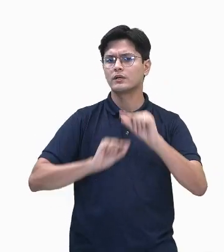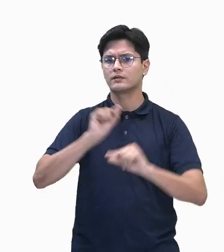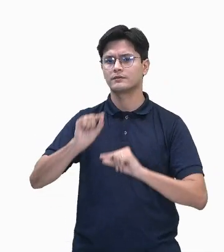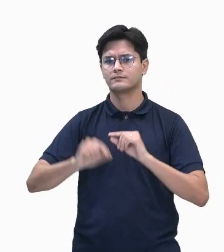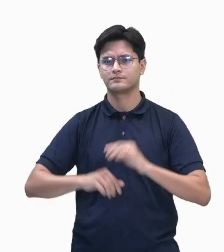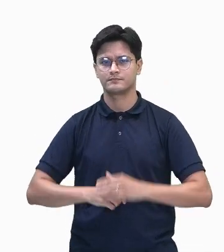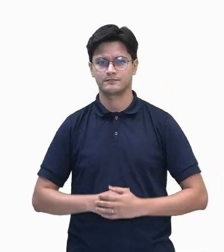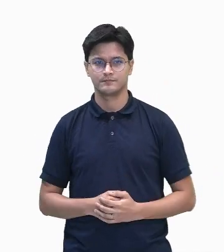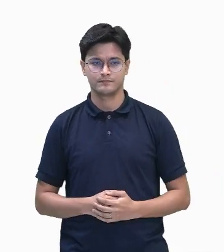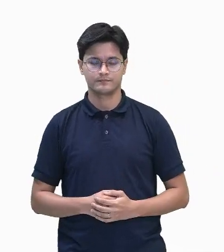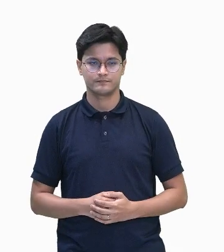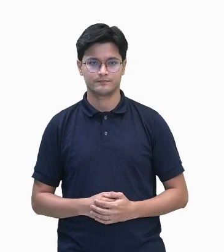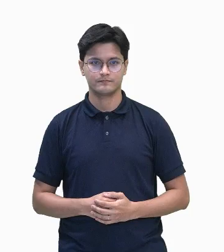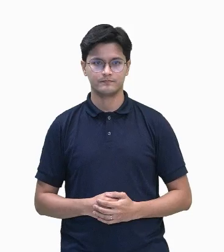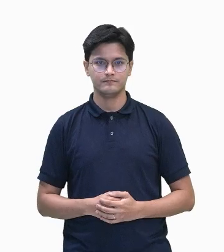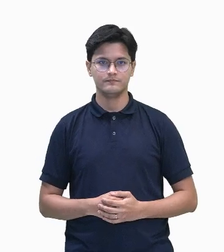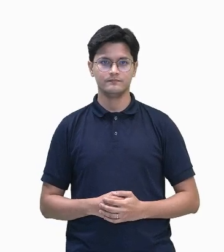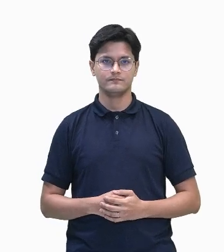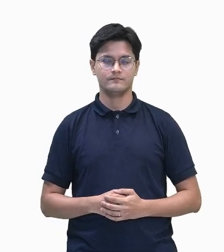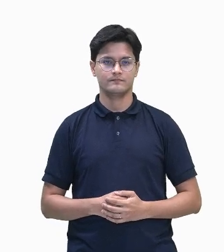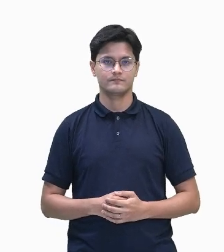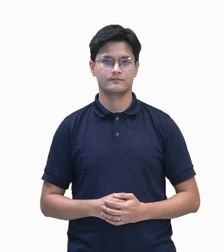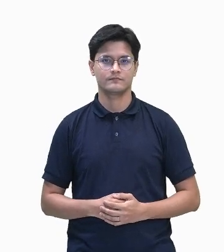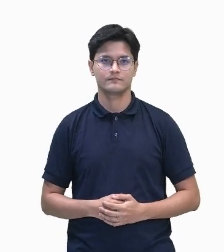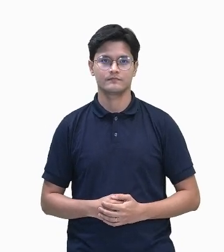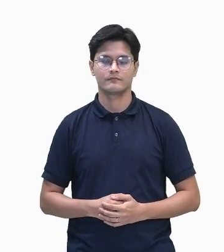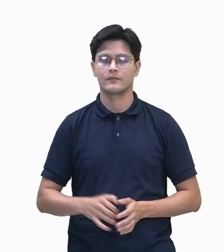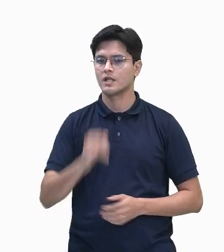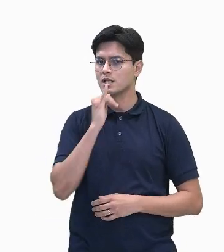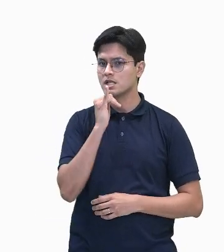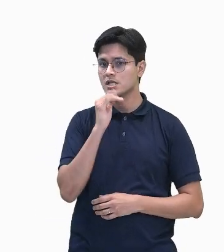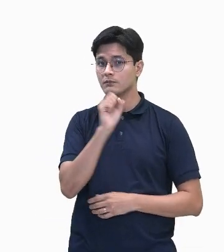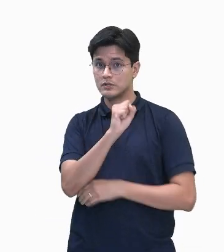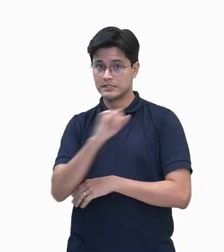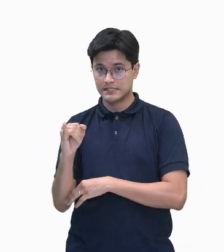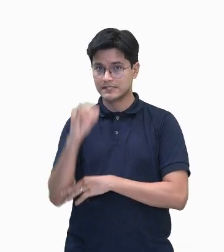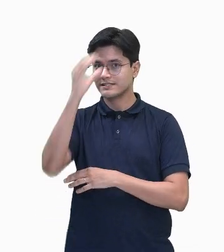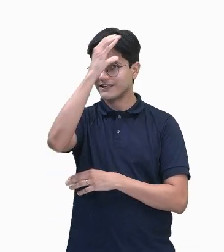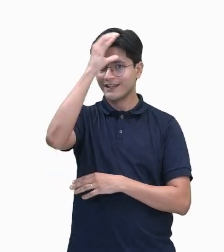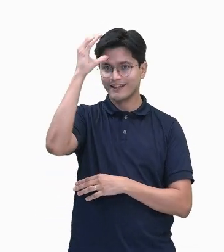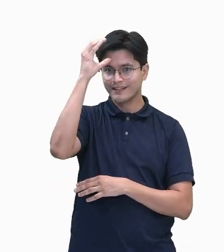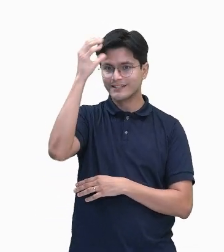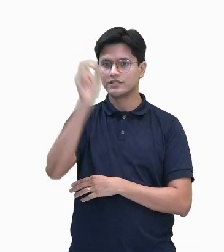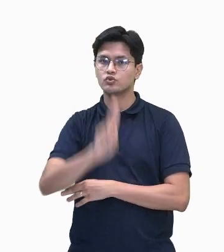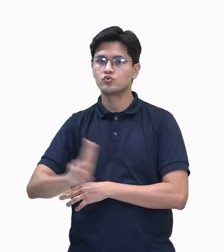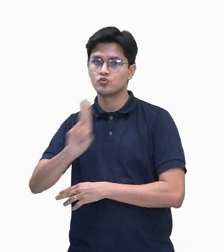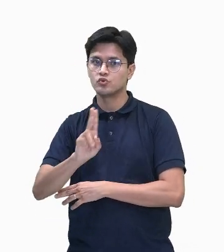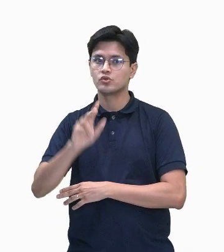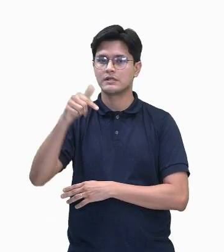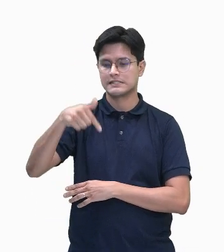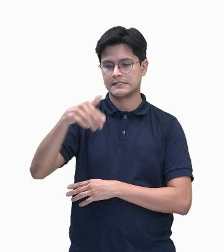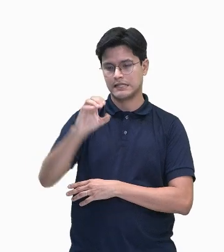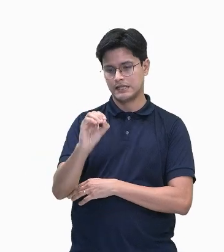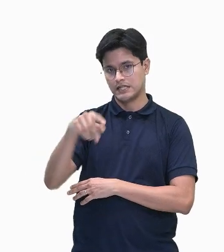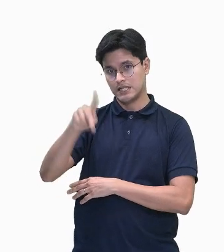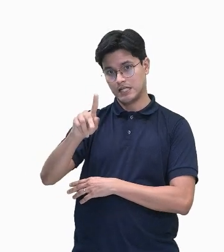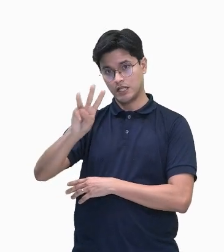Bom, qual o valor da conta de um cliente que consumiu 70